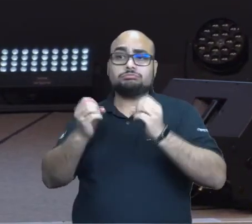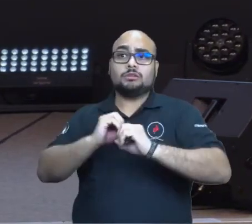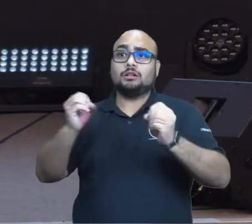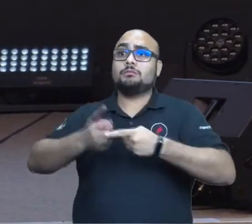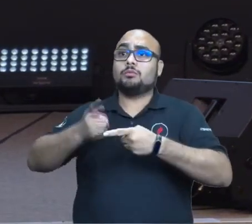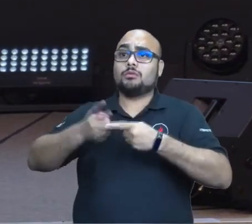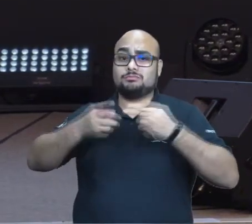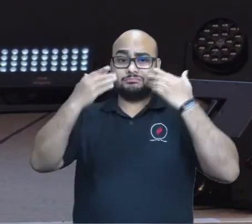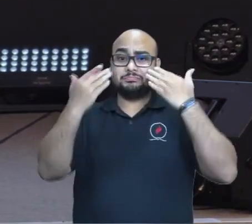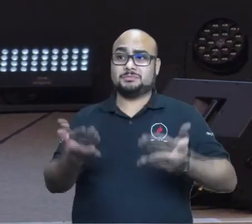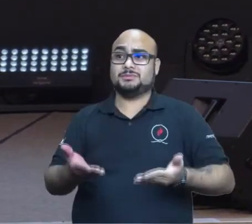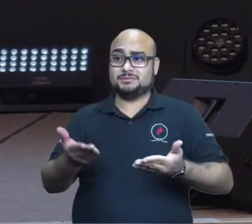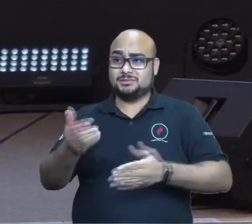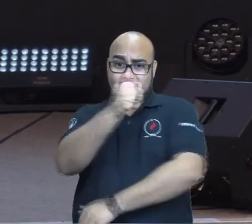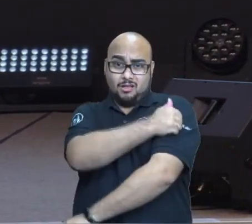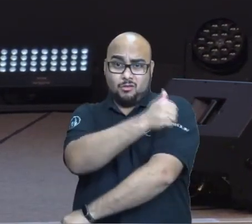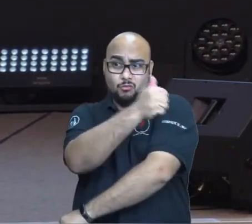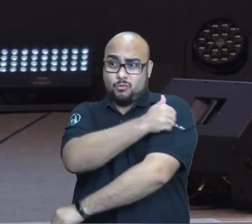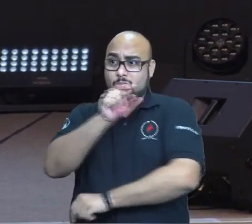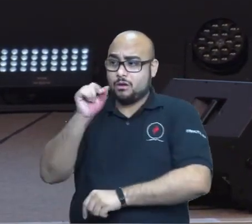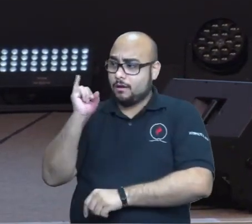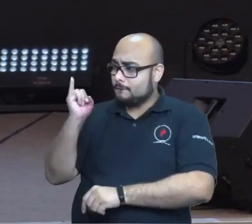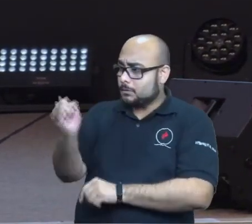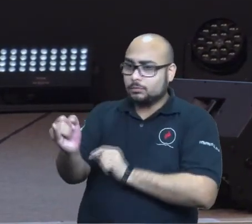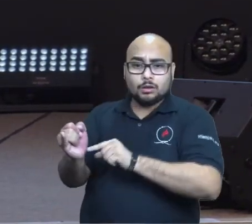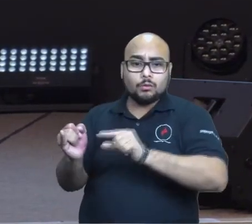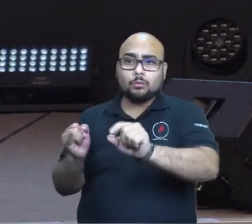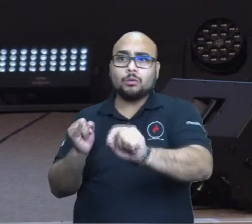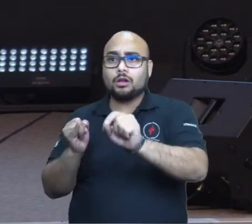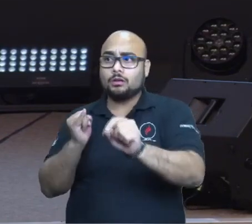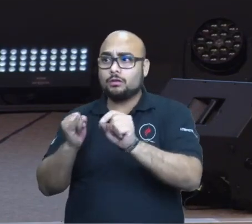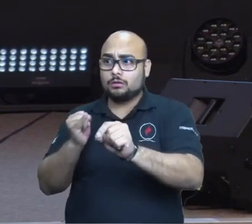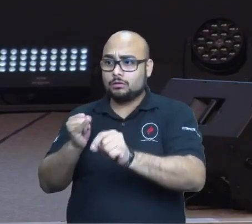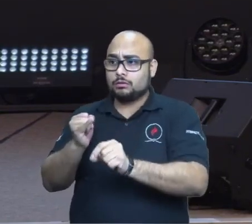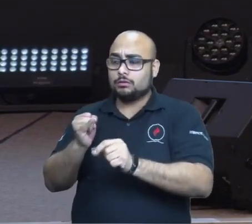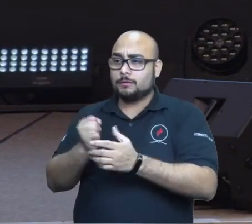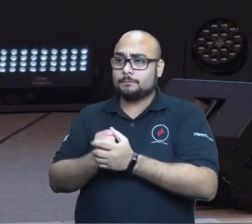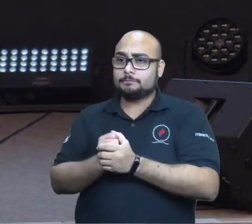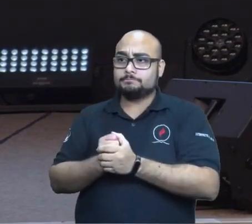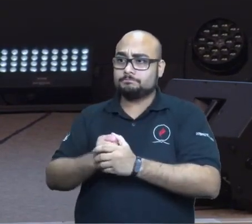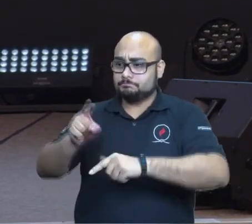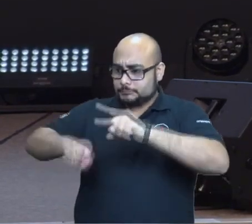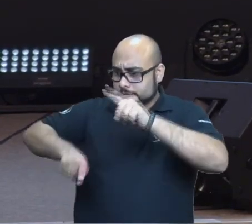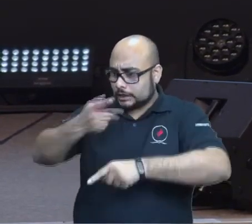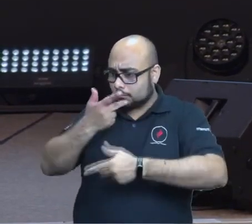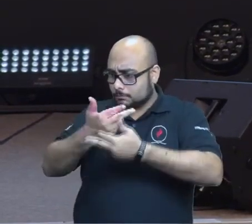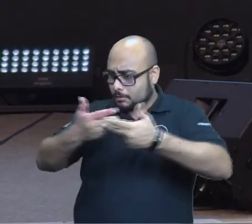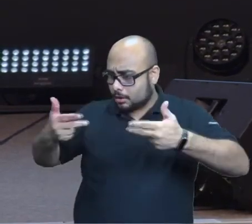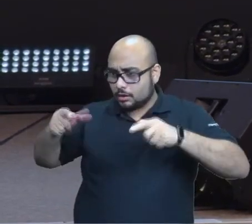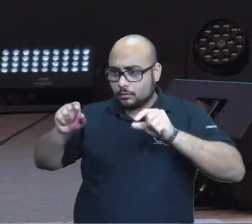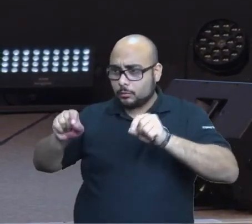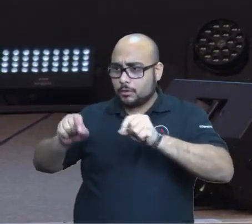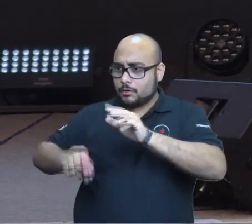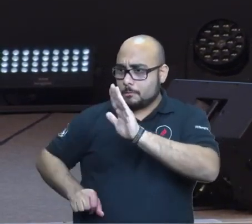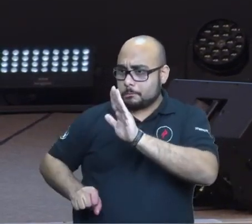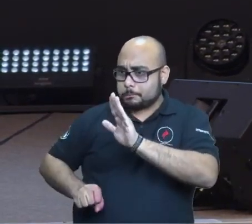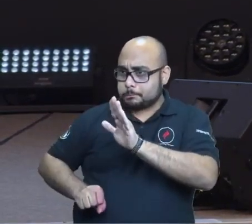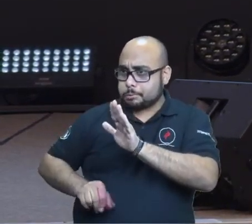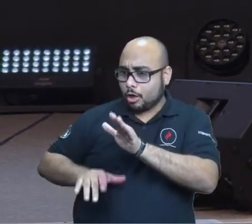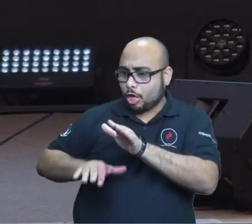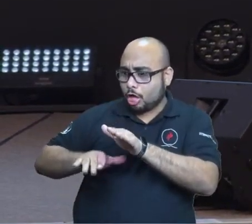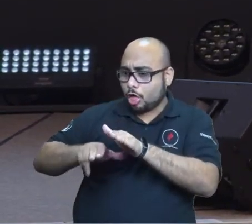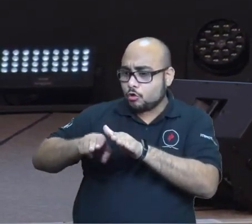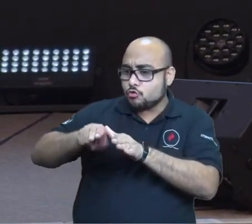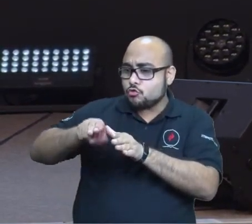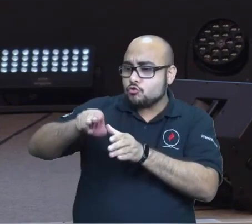da escola de profetas inteira que o machado só flutuou porque alguém e esse alguém é você teve a preocupação que